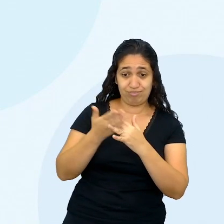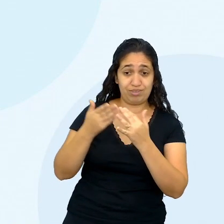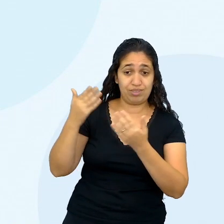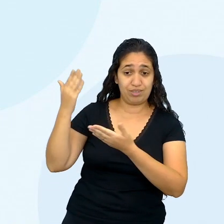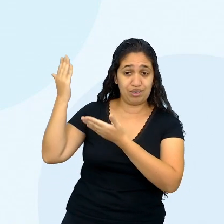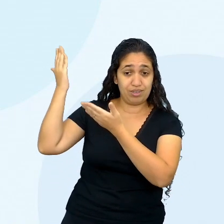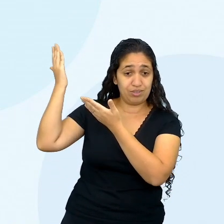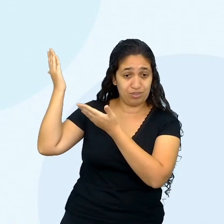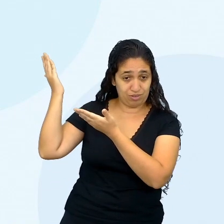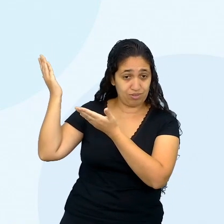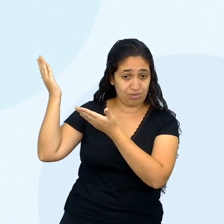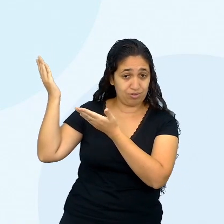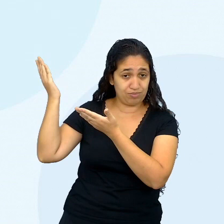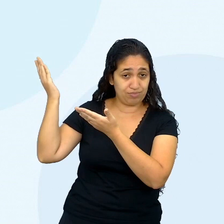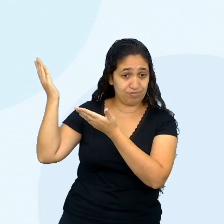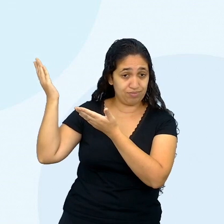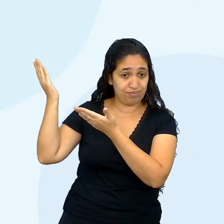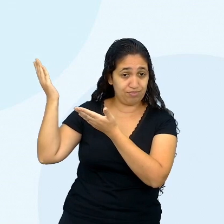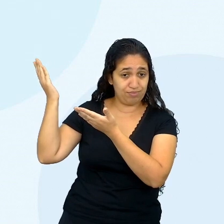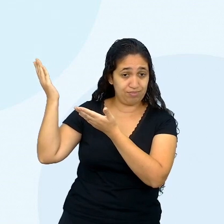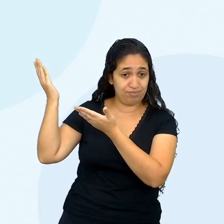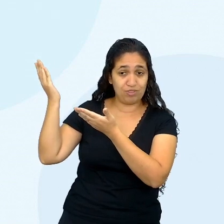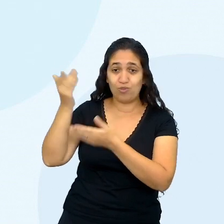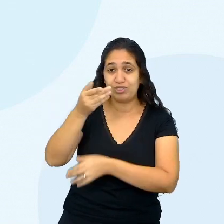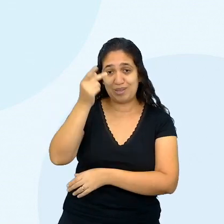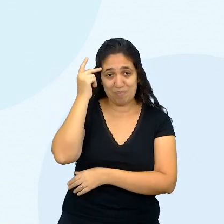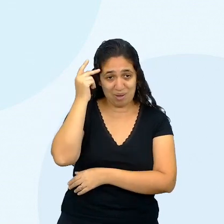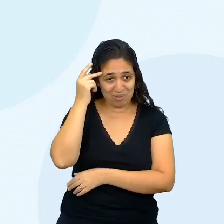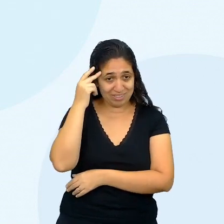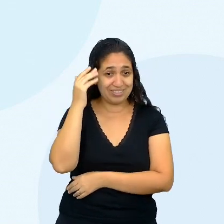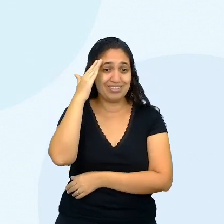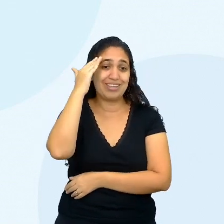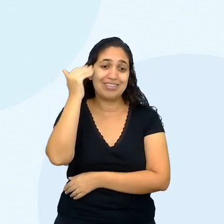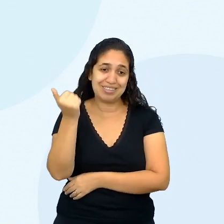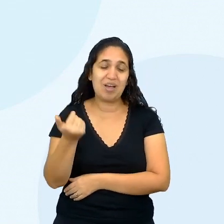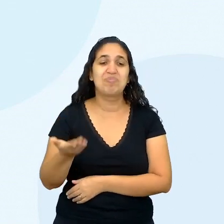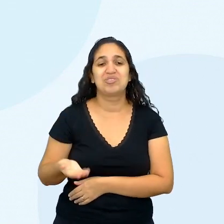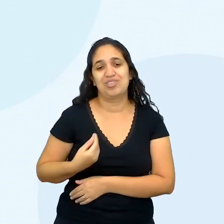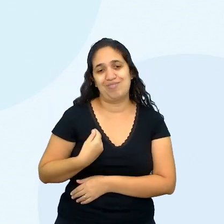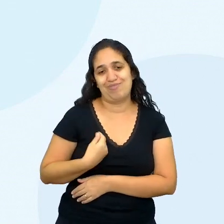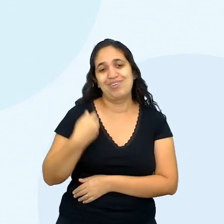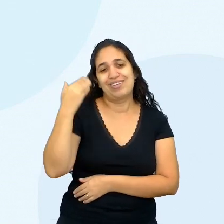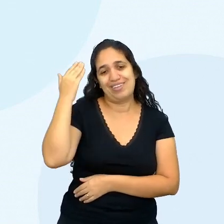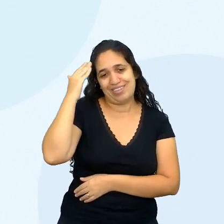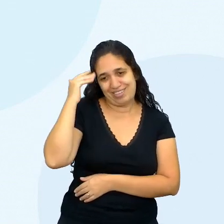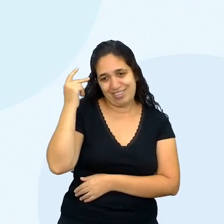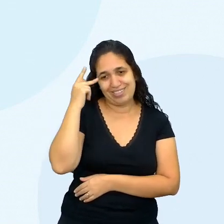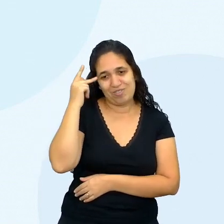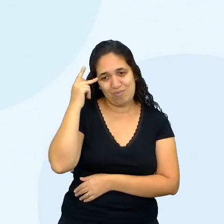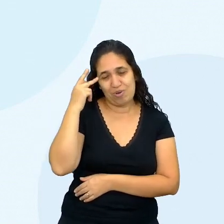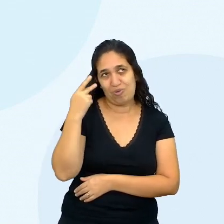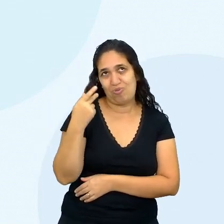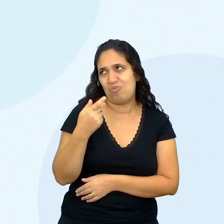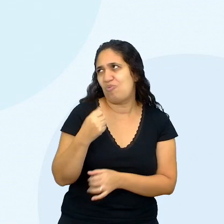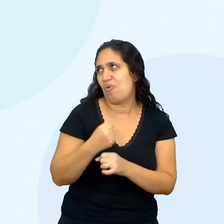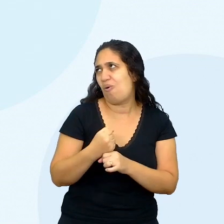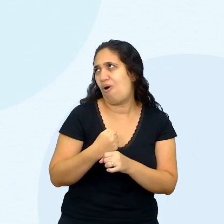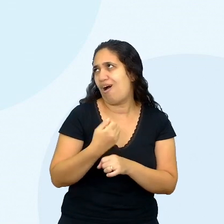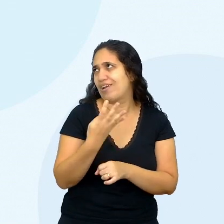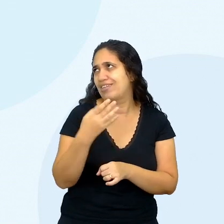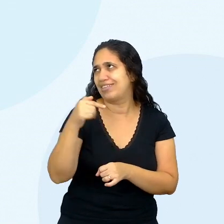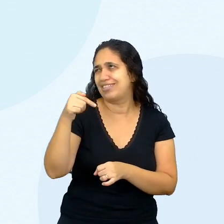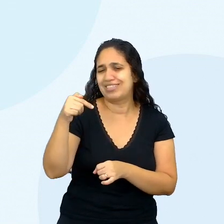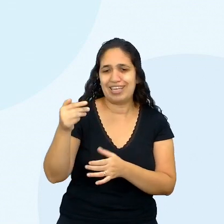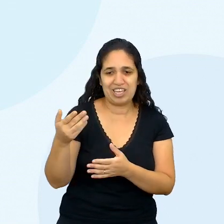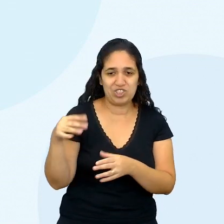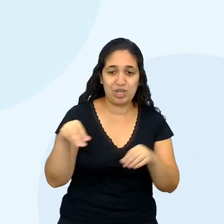Aí sim, né? Paradoxalmente, quem é paulistano sabe, né? Eu morei em São Paulo 47 anos da minha vida, agora nos últimos 3